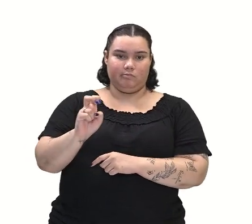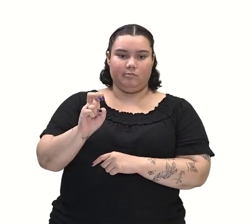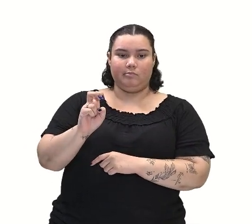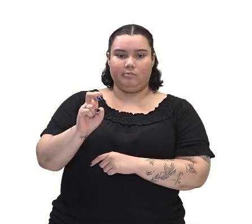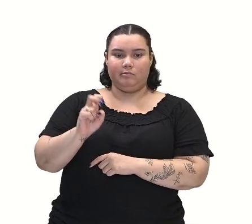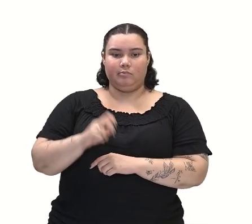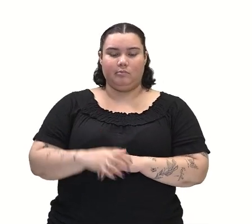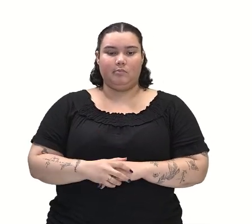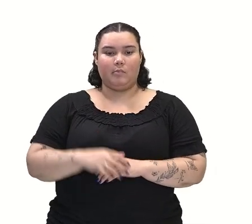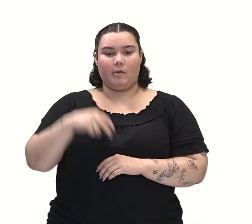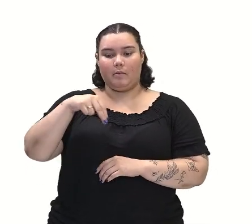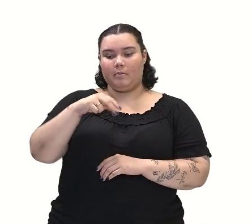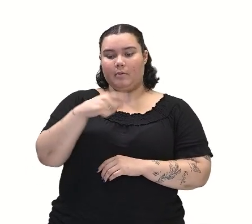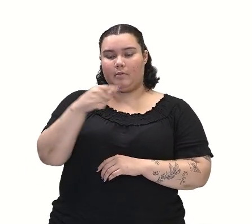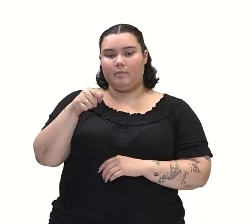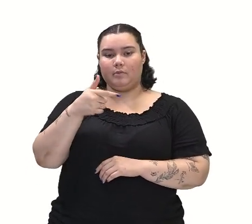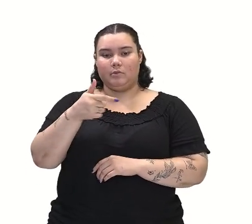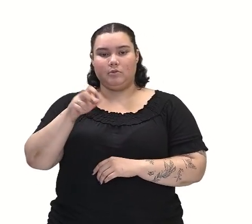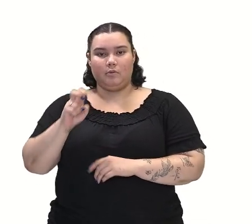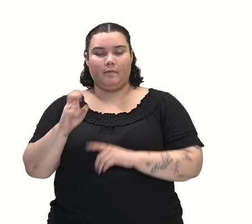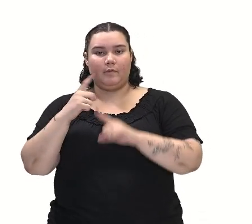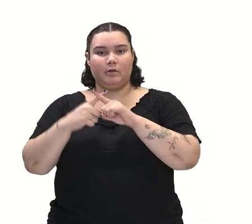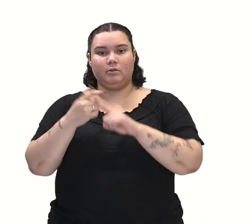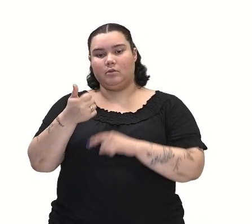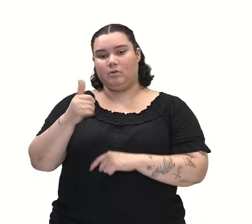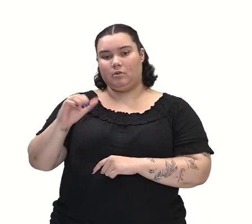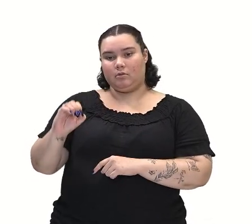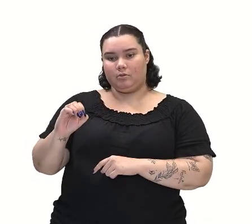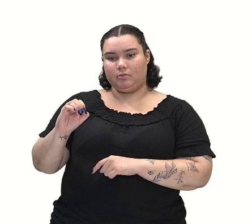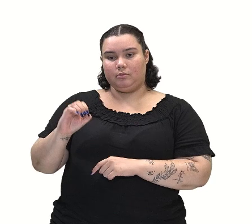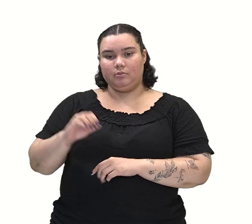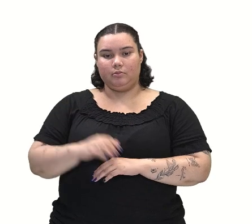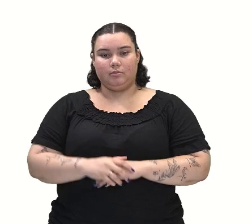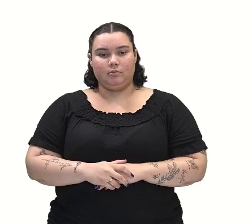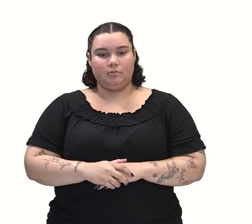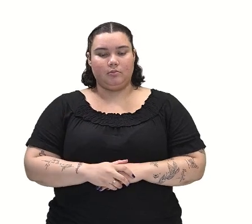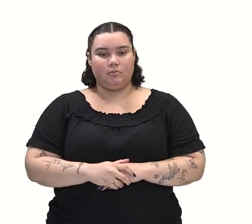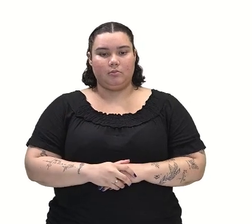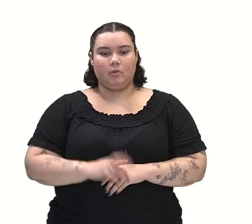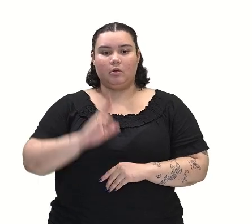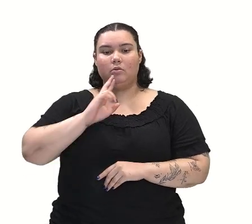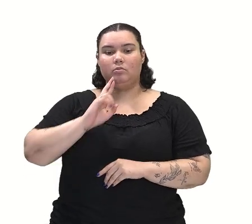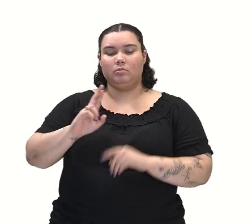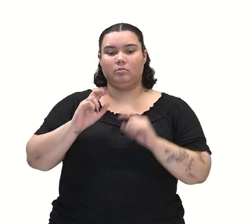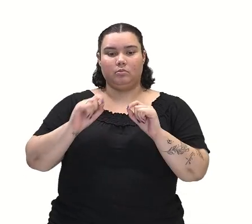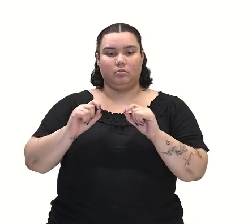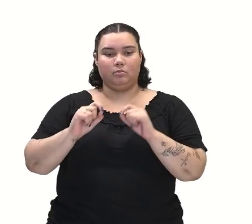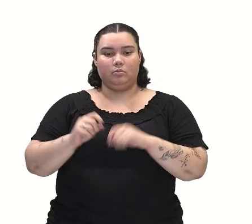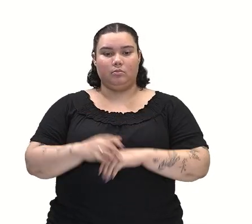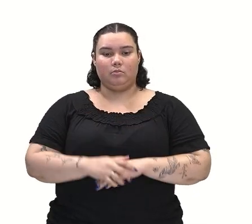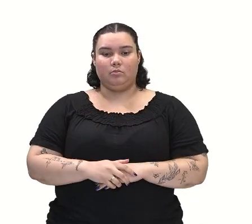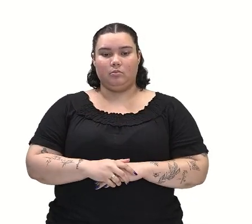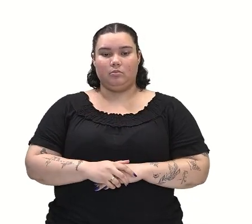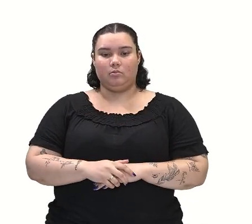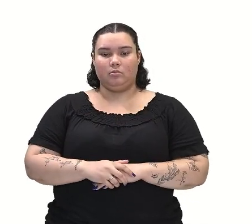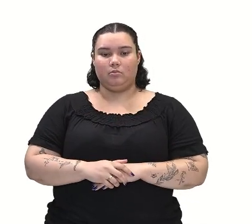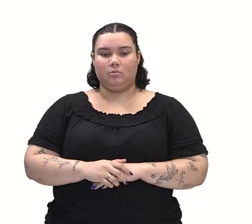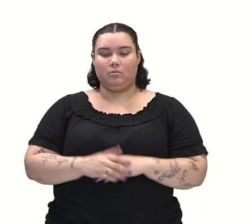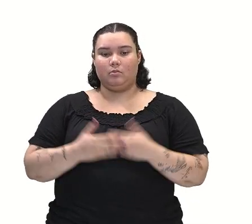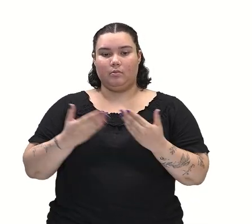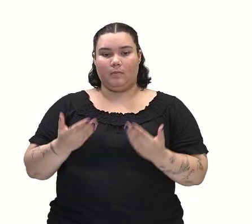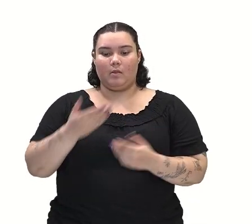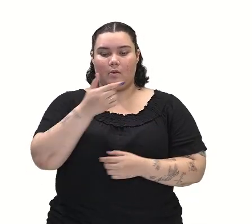ficar 25 vezes o 10, que vai me dar um volume de, se eu multiplicar